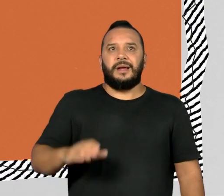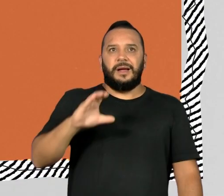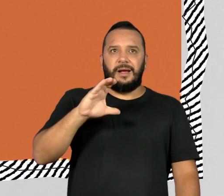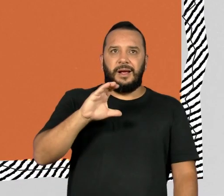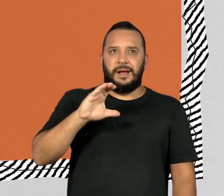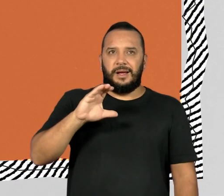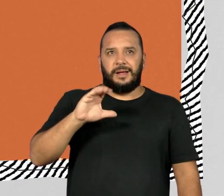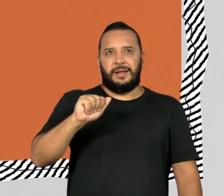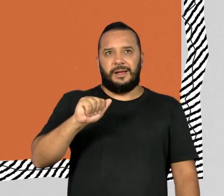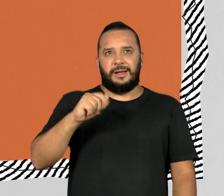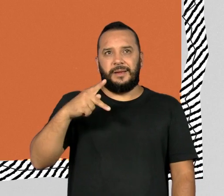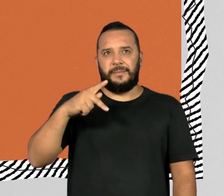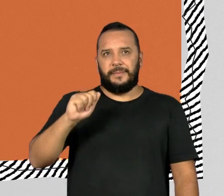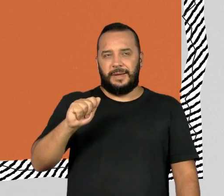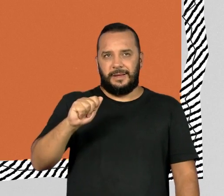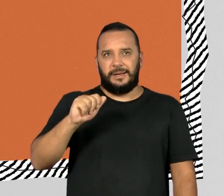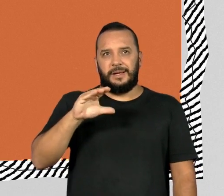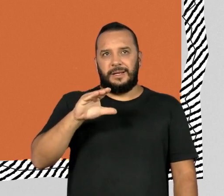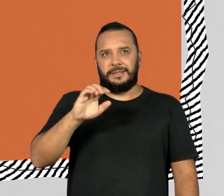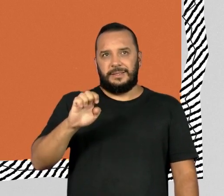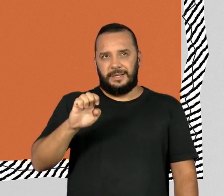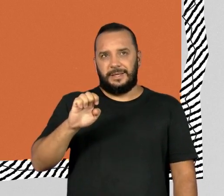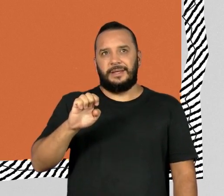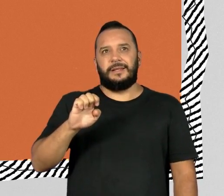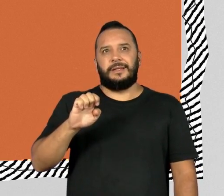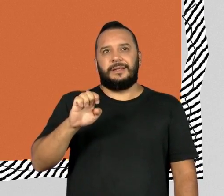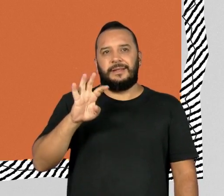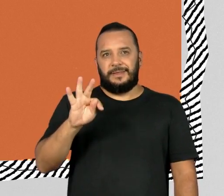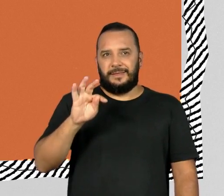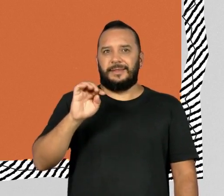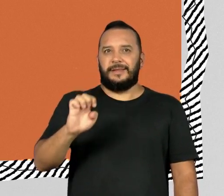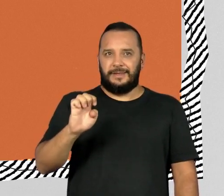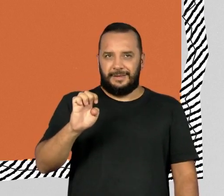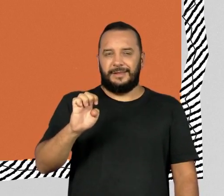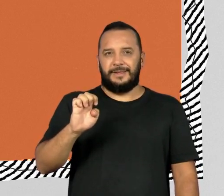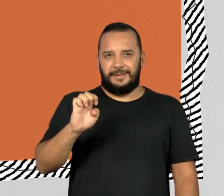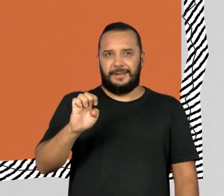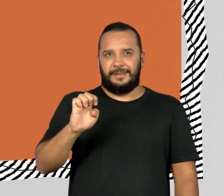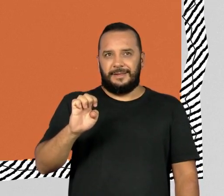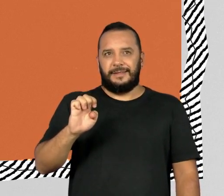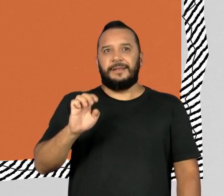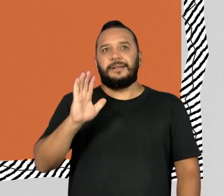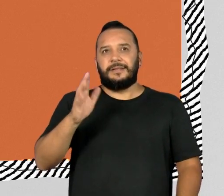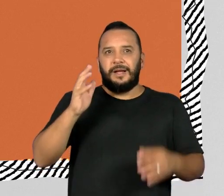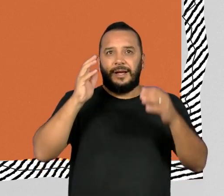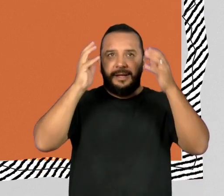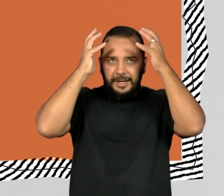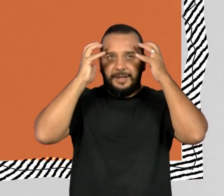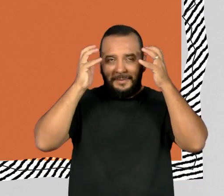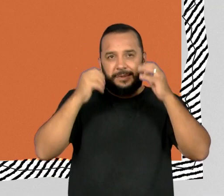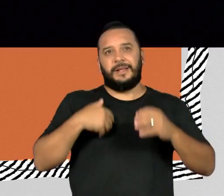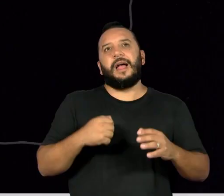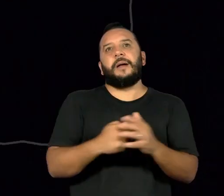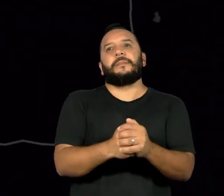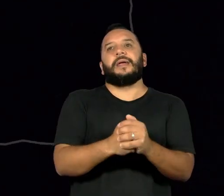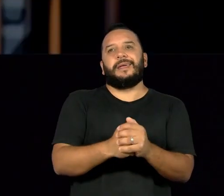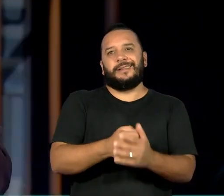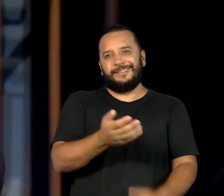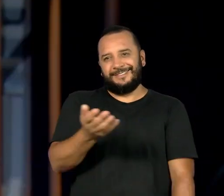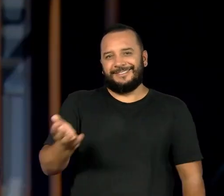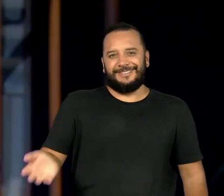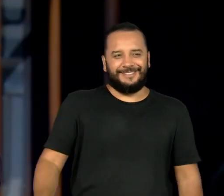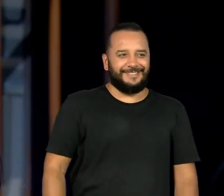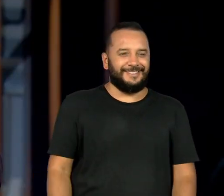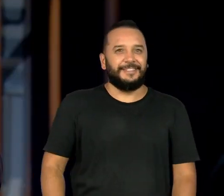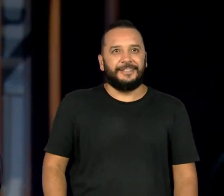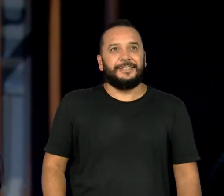Pá. C. T. Capacete. Nem, menino. Eu falei